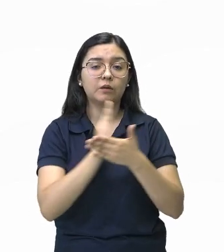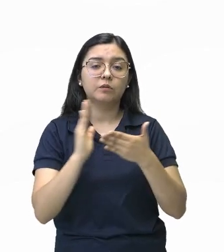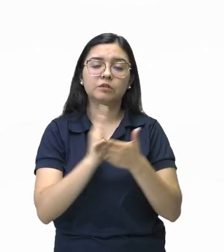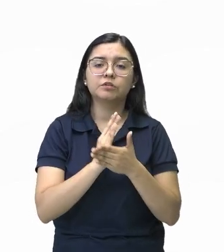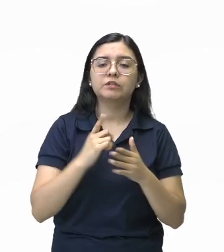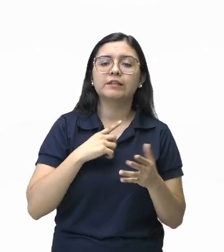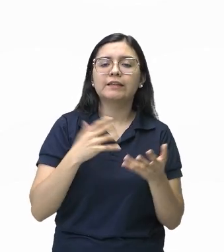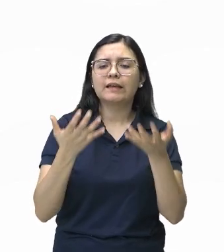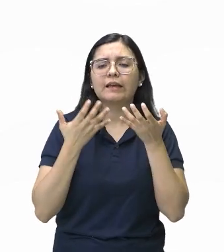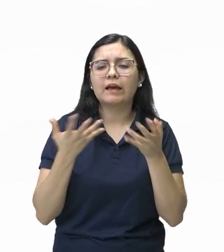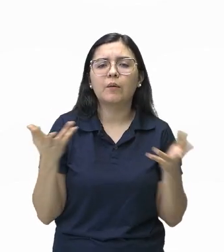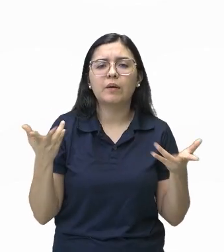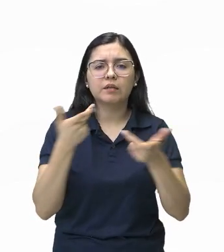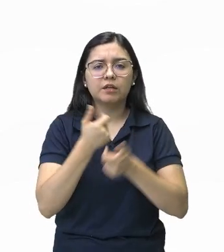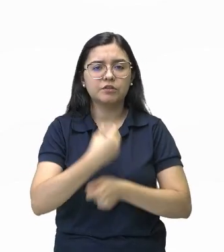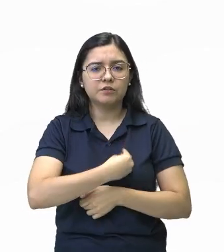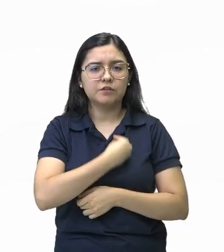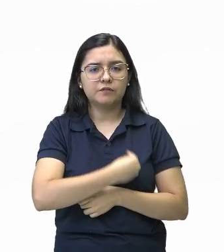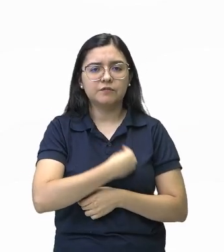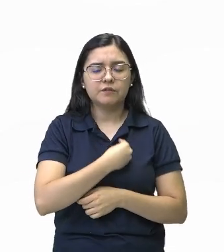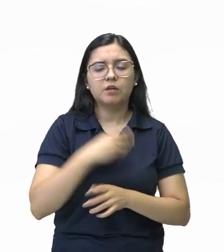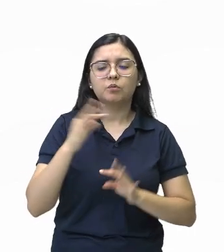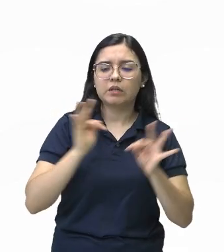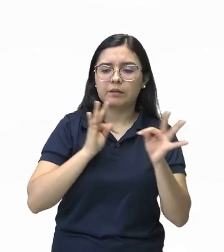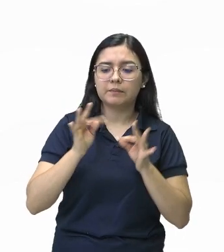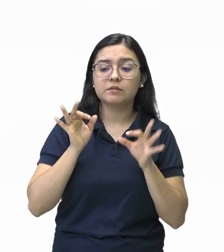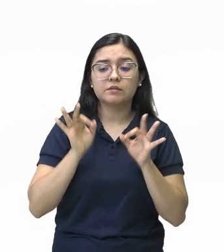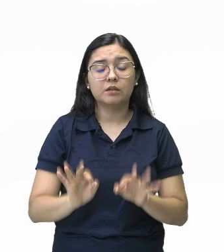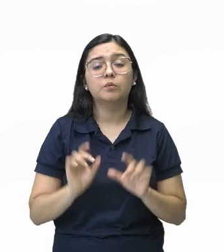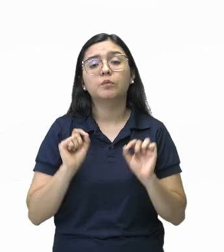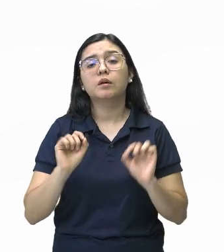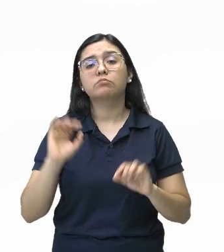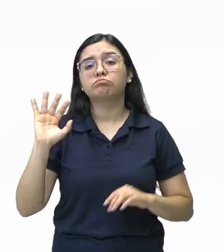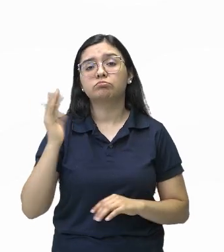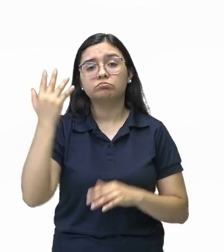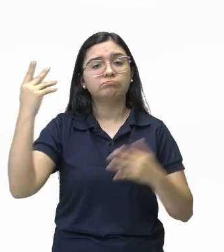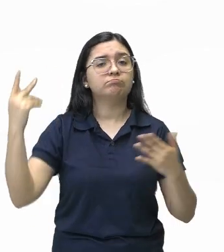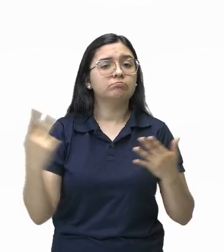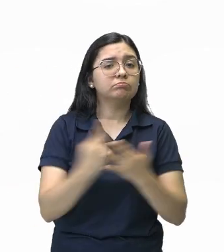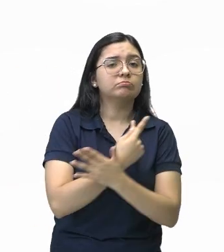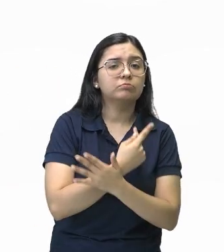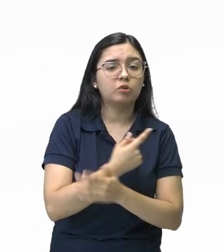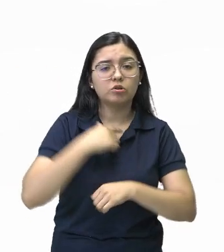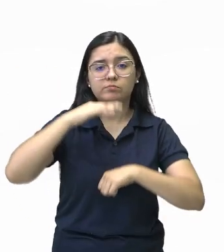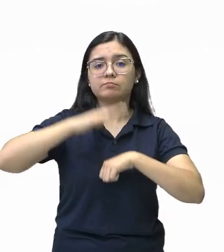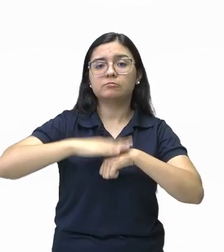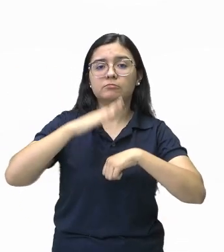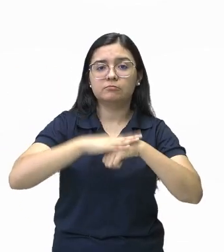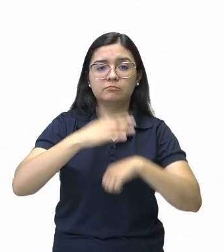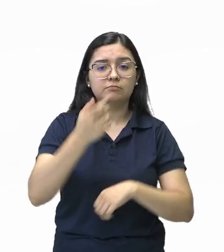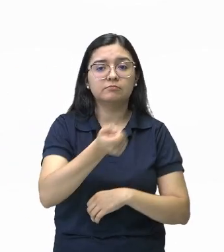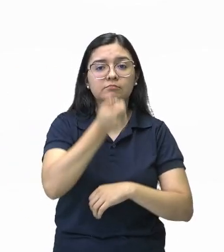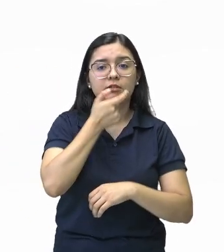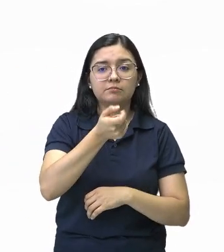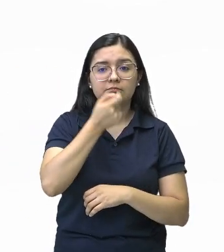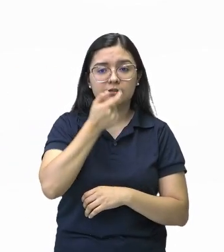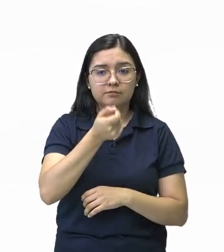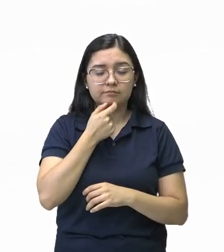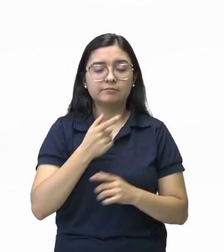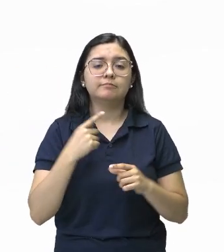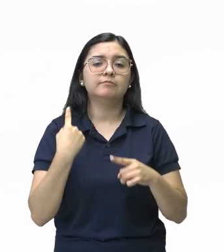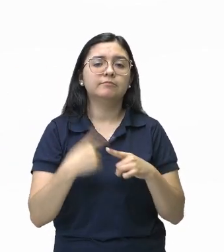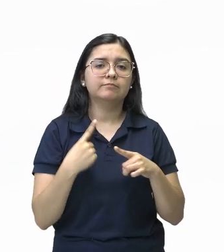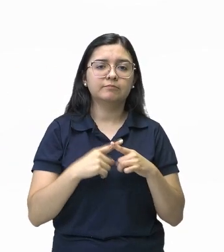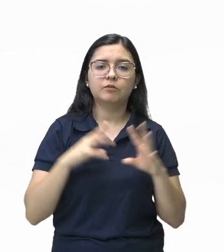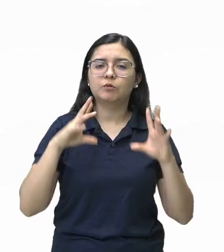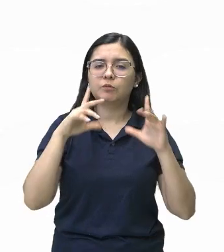a qualidade de vida através de tratamentos adequados, a gente acaba fazendo automedicação, né, nessa pressa toda,